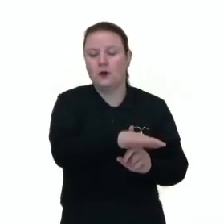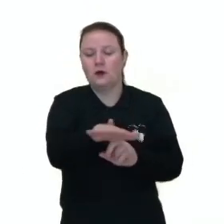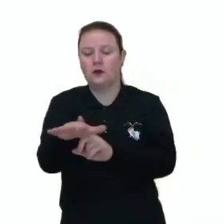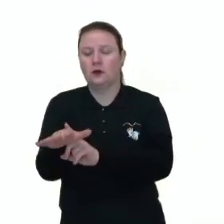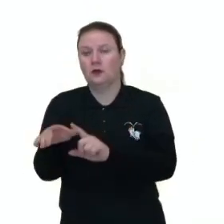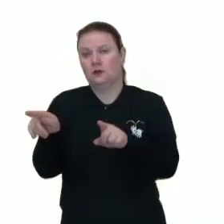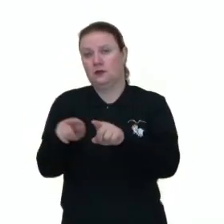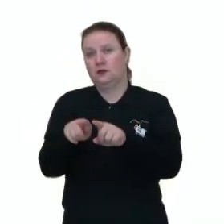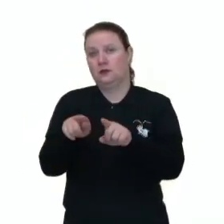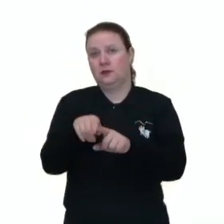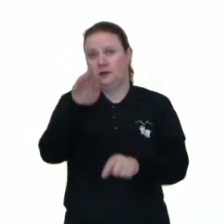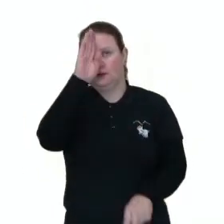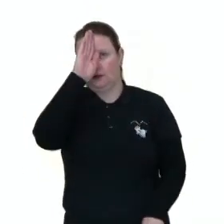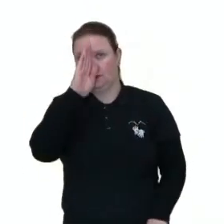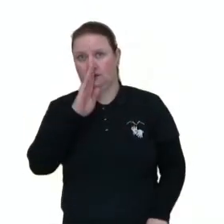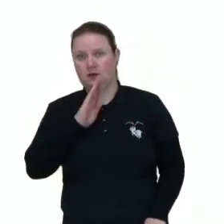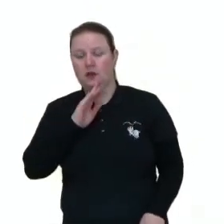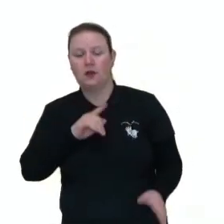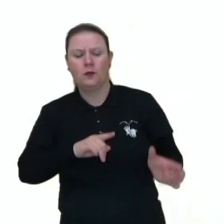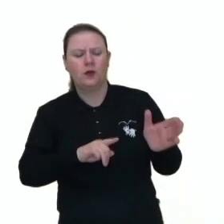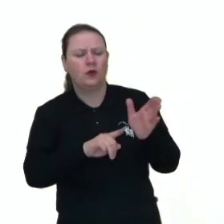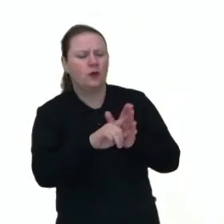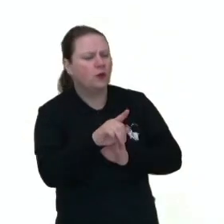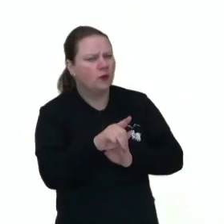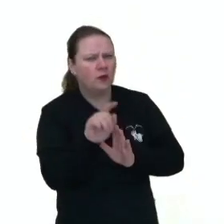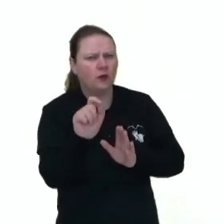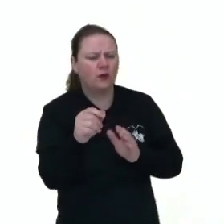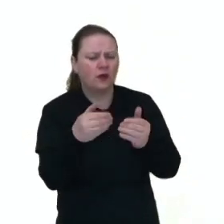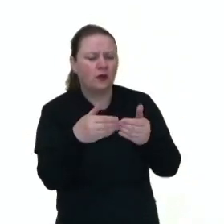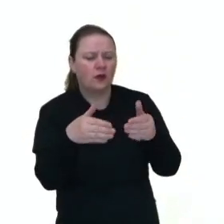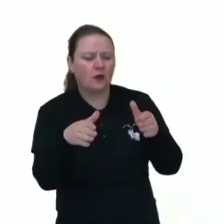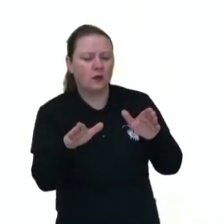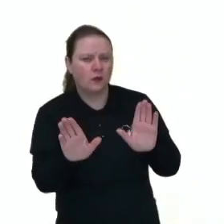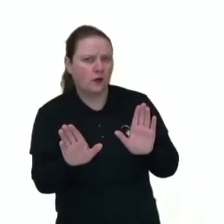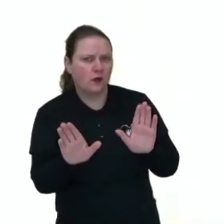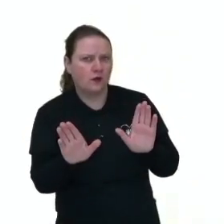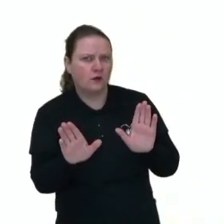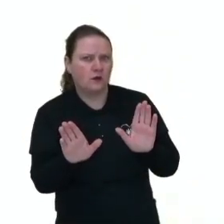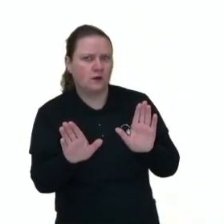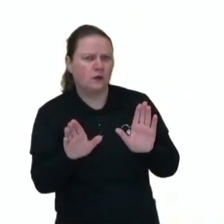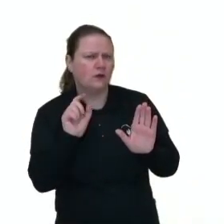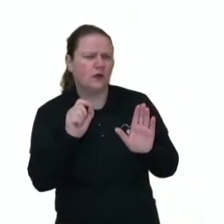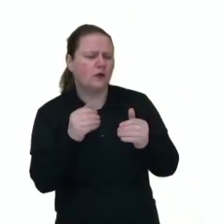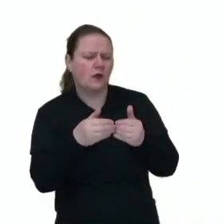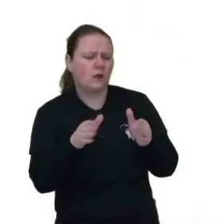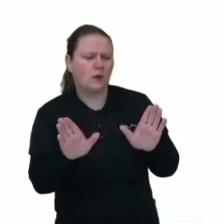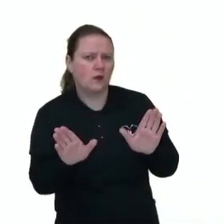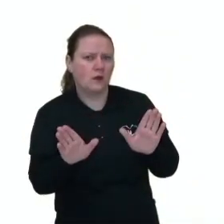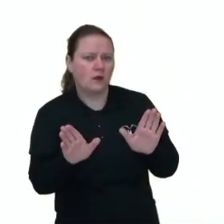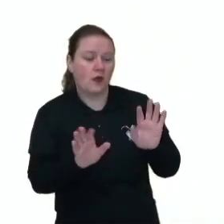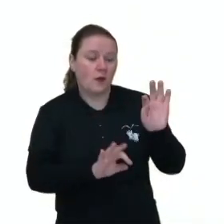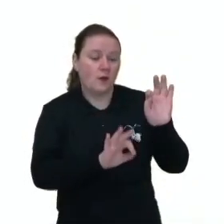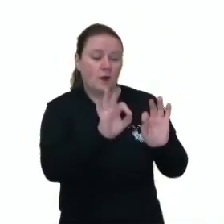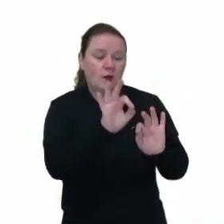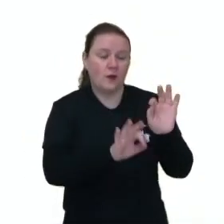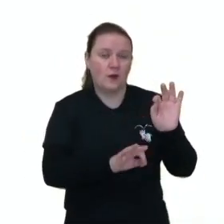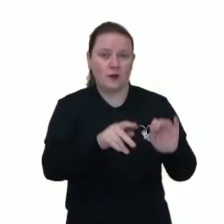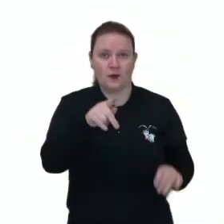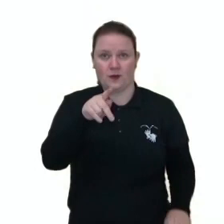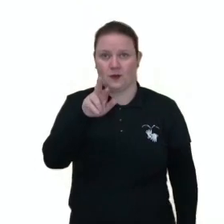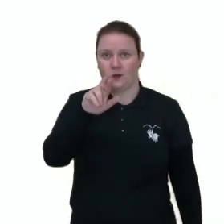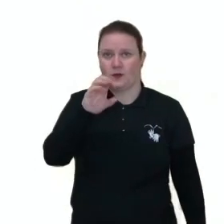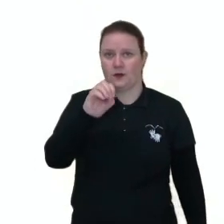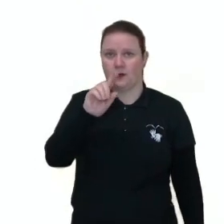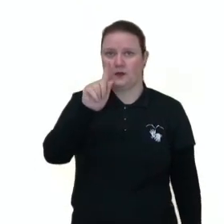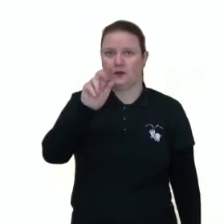eu faço a perguntinha para o verbo. O que é aberta ao público e gratuita? Seria a programação.